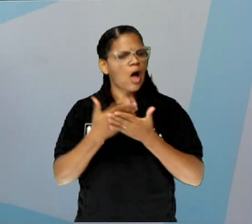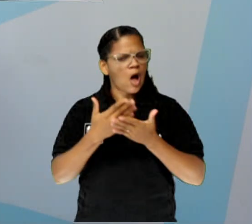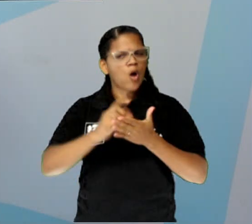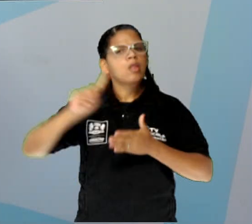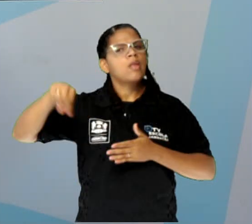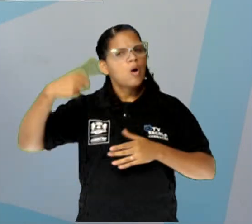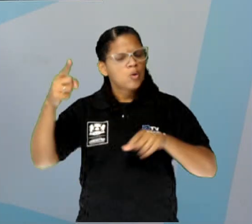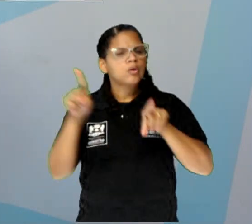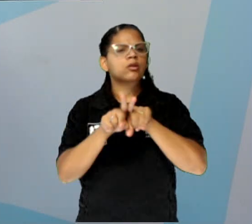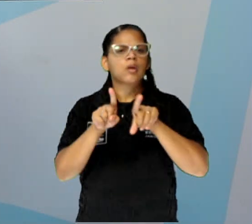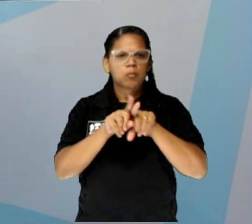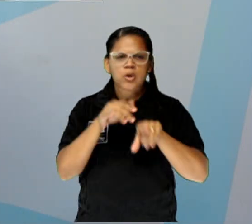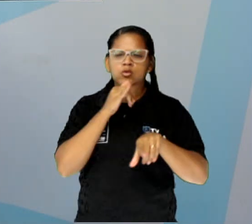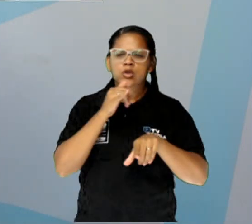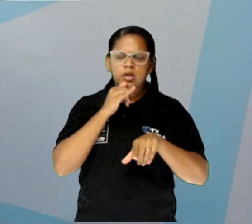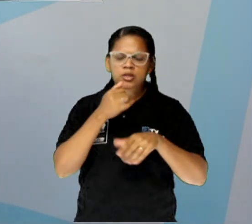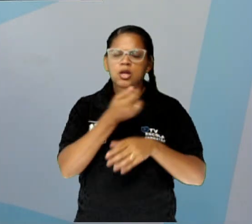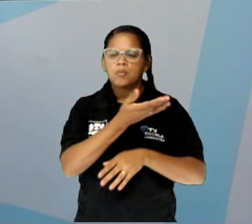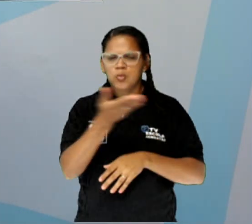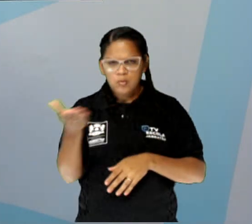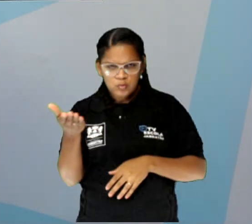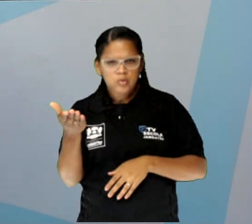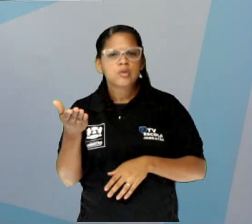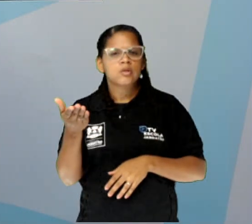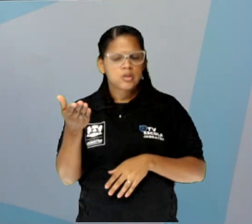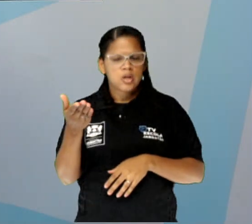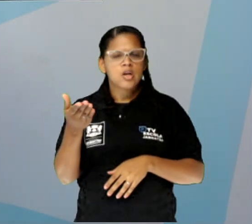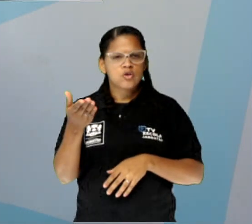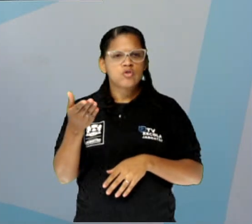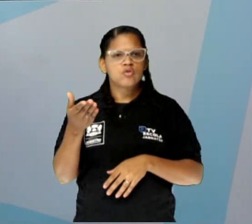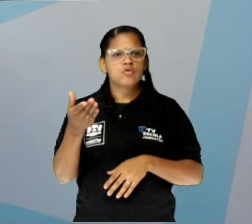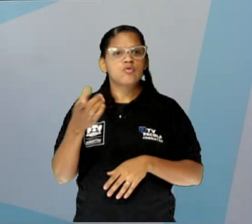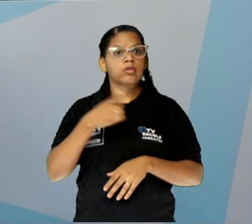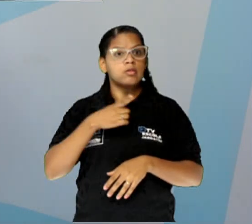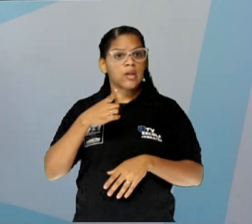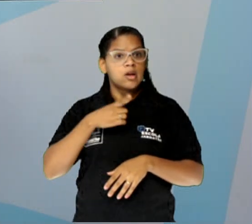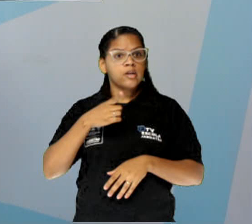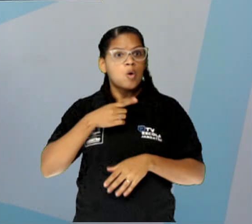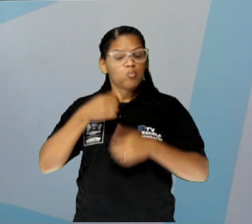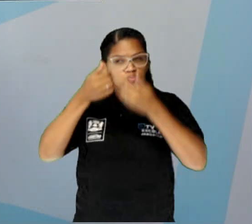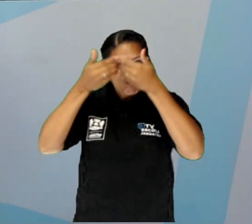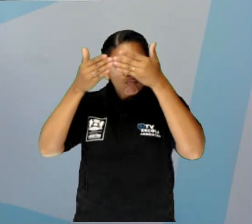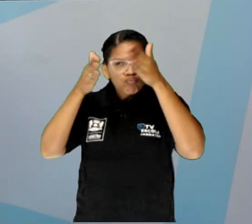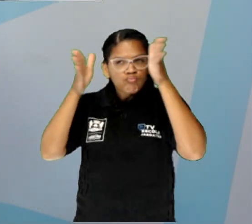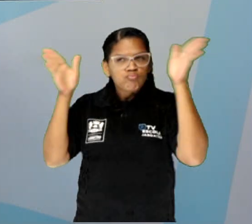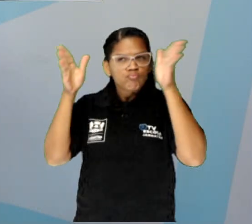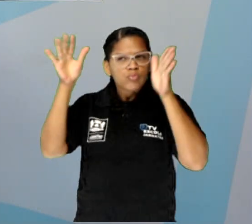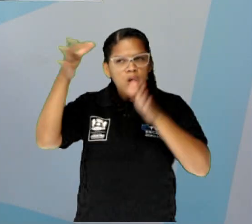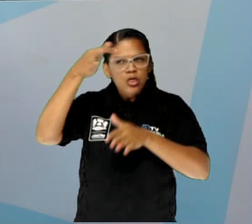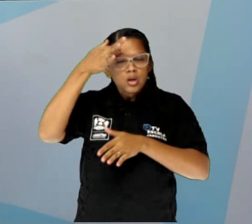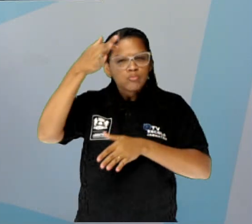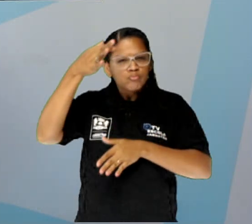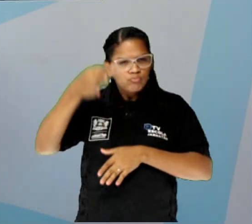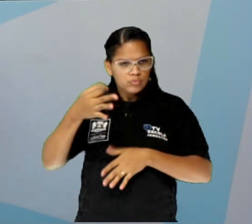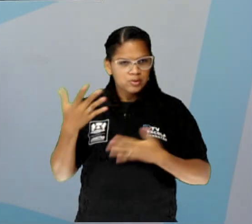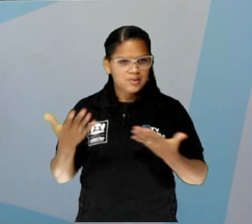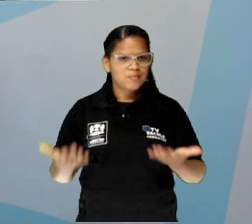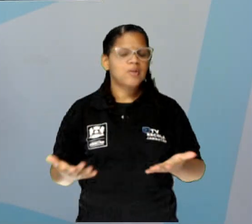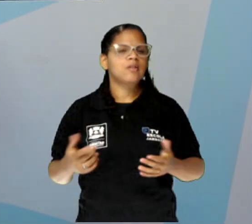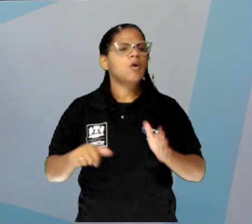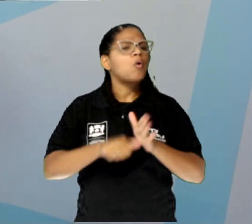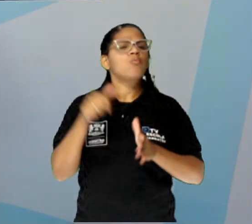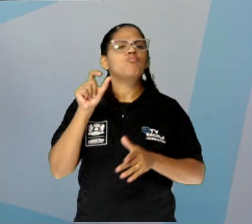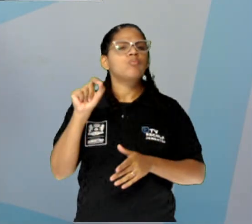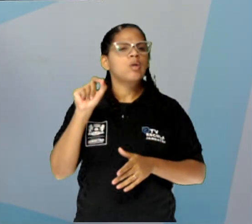trazer mais alguns exemplos para que a gente possa te dar esse espaço de conhecimento. Então, o primeiro deles, qual